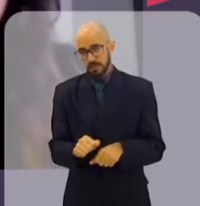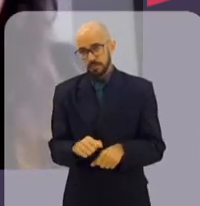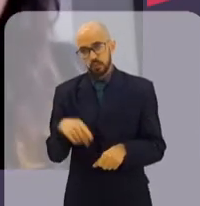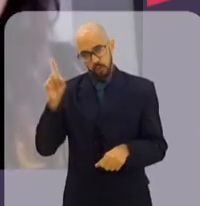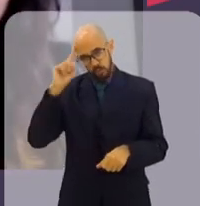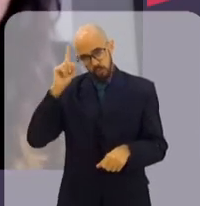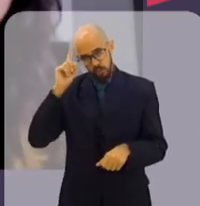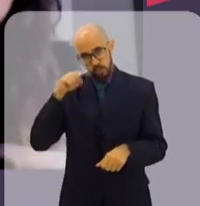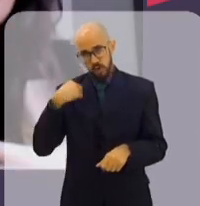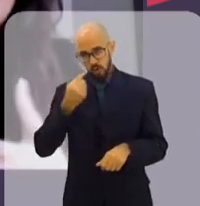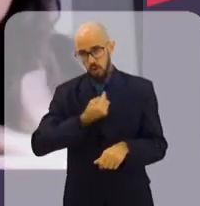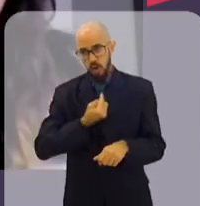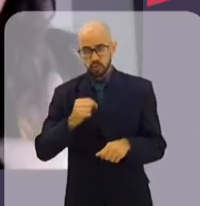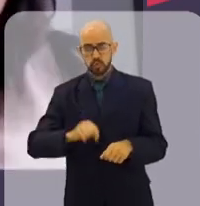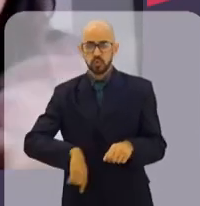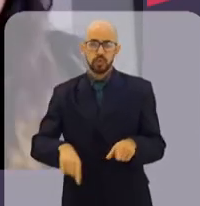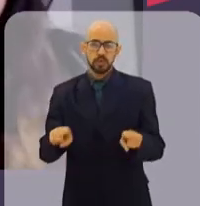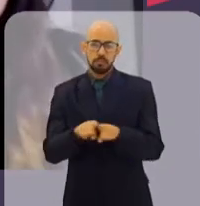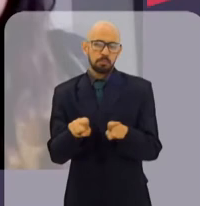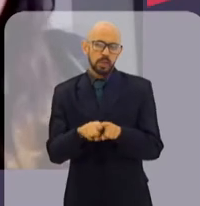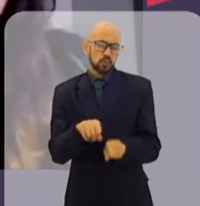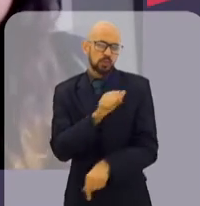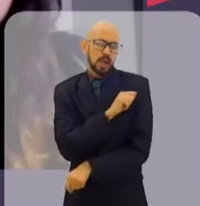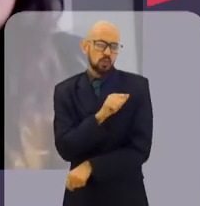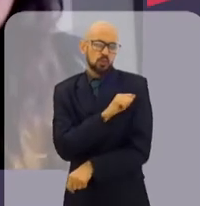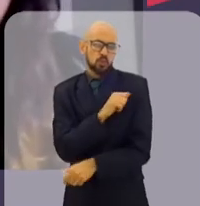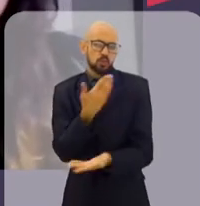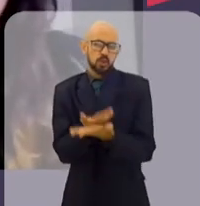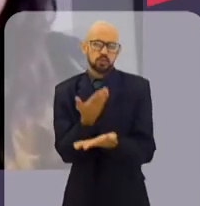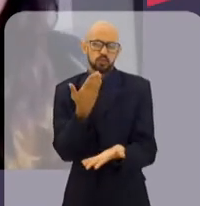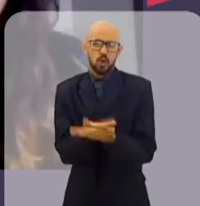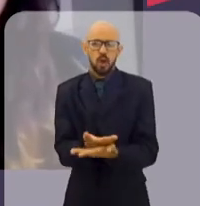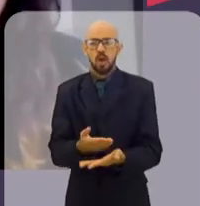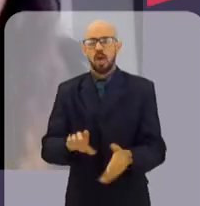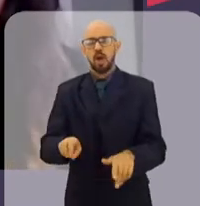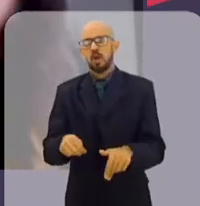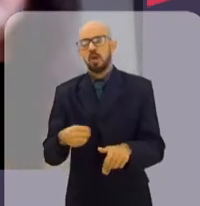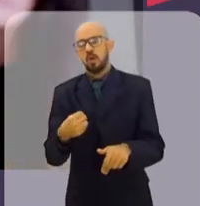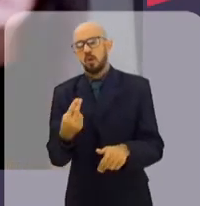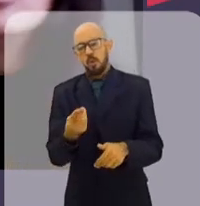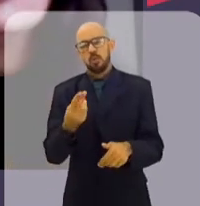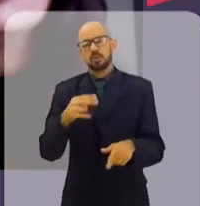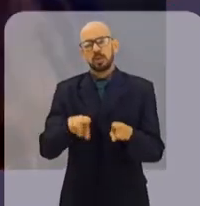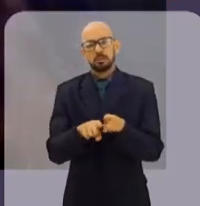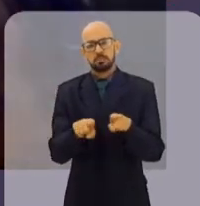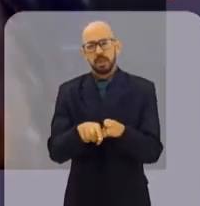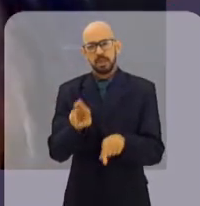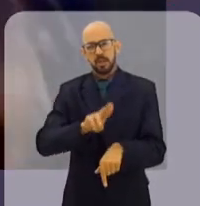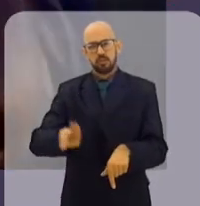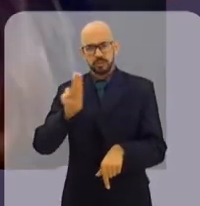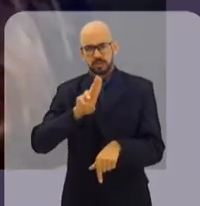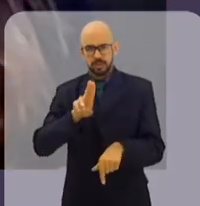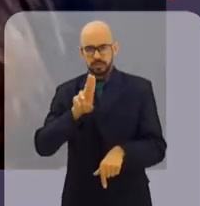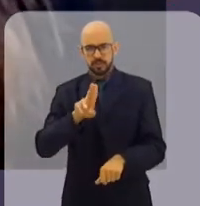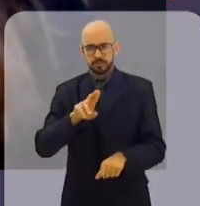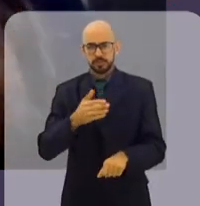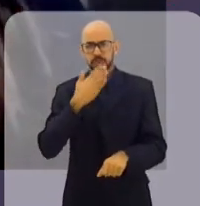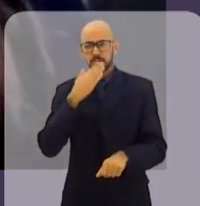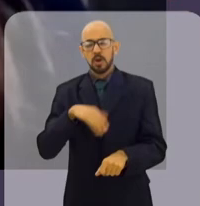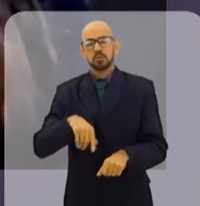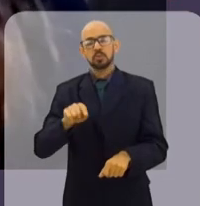da nossa universidade, né? Quando esses só um tipo de conhecimento elevado, esse conhecimento vulgo universal, que